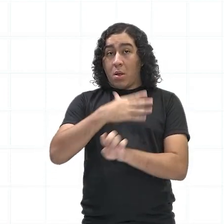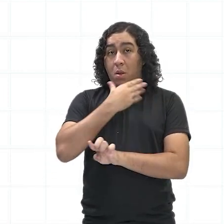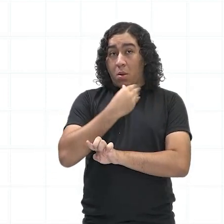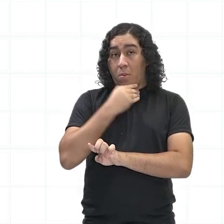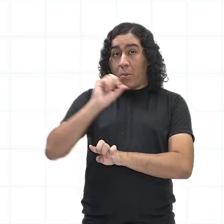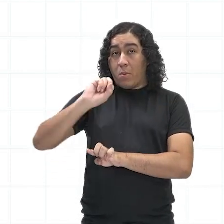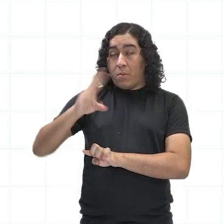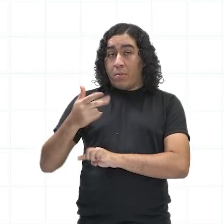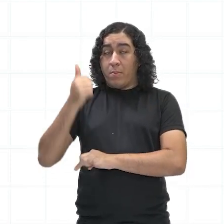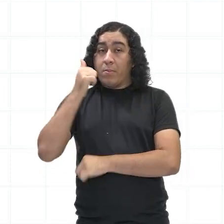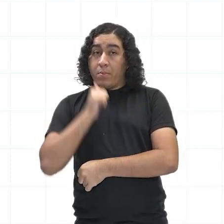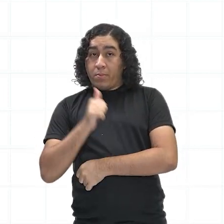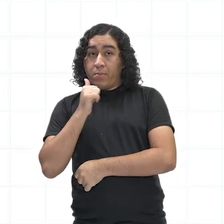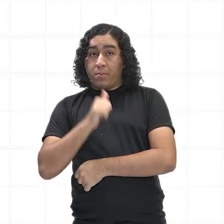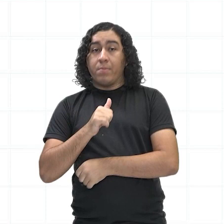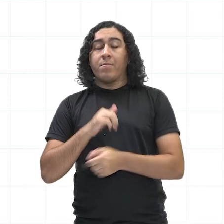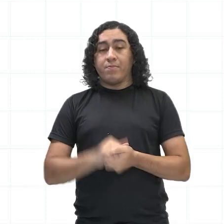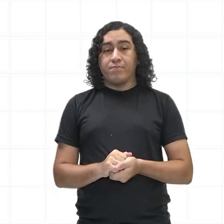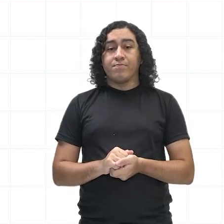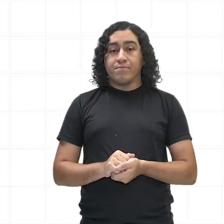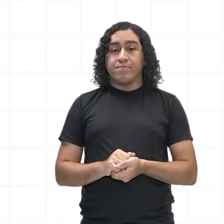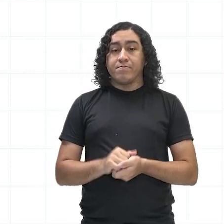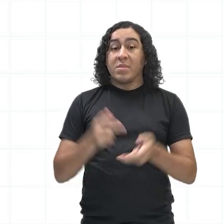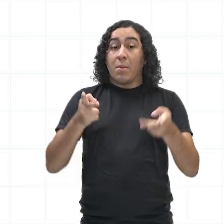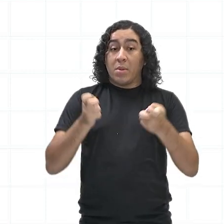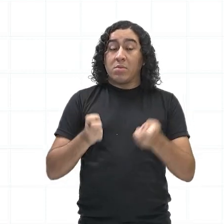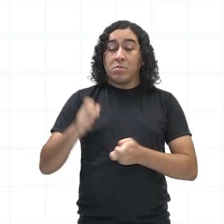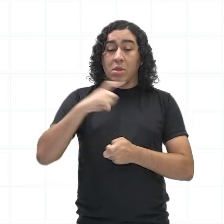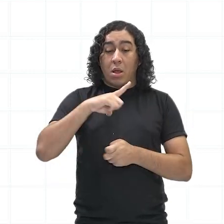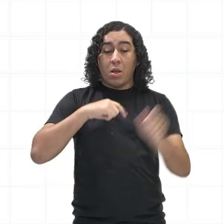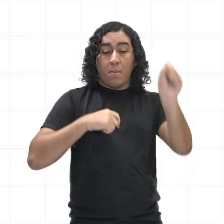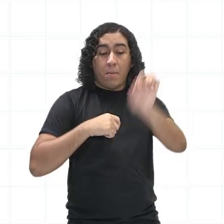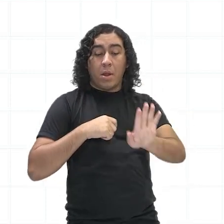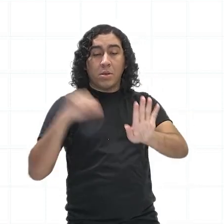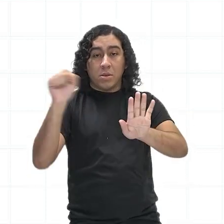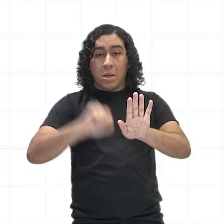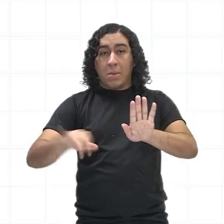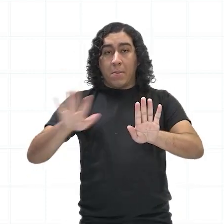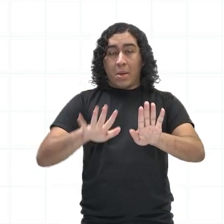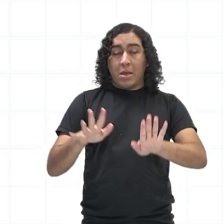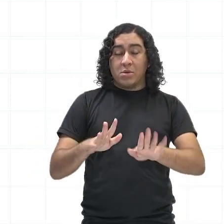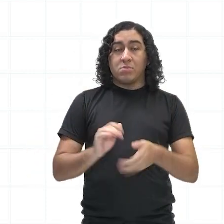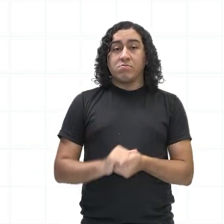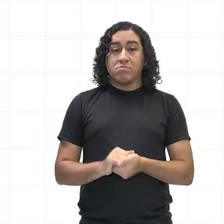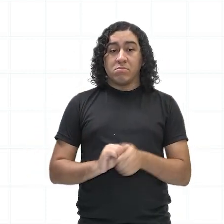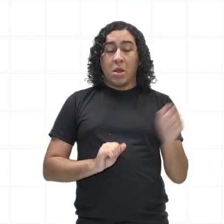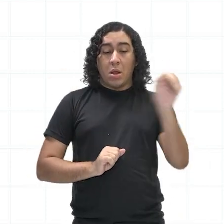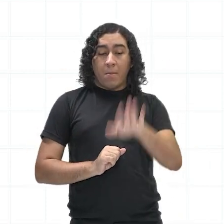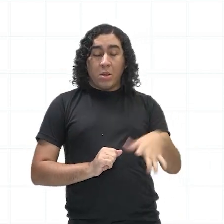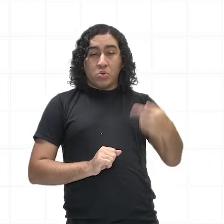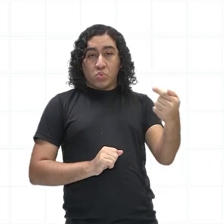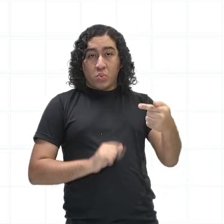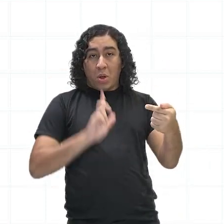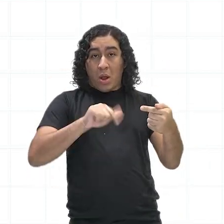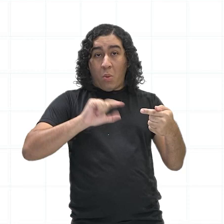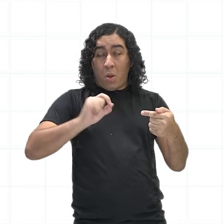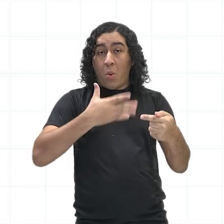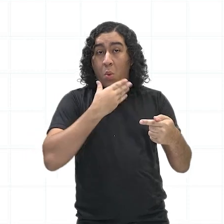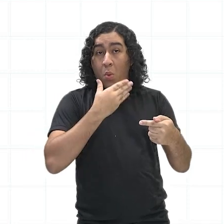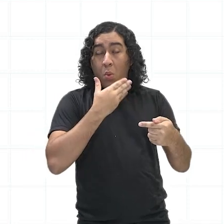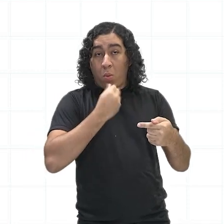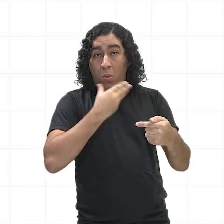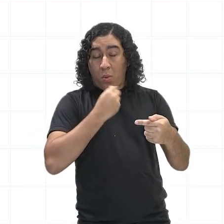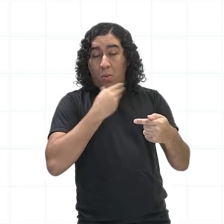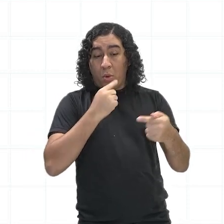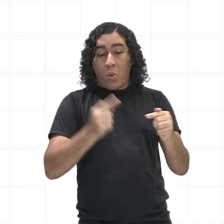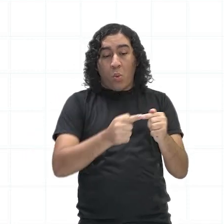ou o preservativo feminino, como você observa aí na imagem. Essa imagem menor é o preservativo masculino, como a gente está visualizando, e